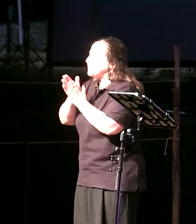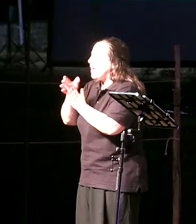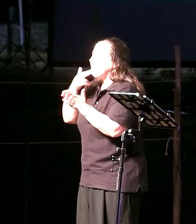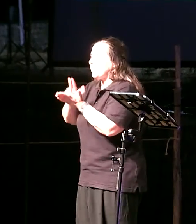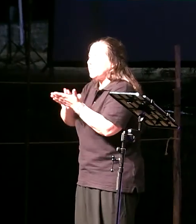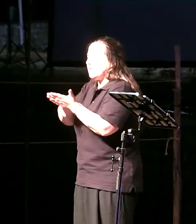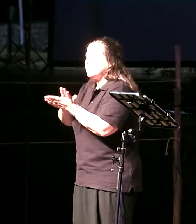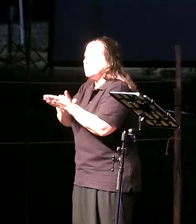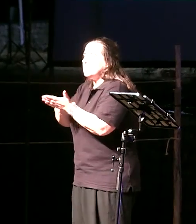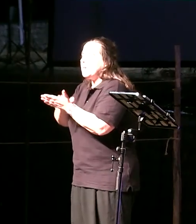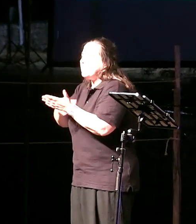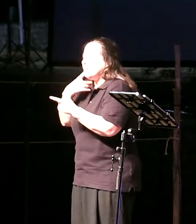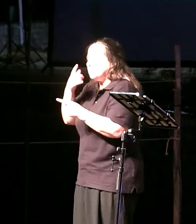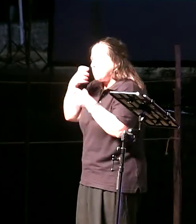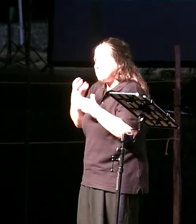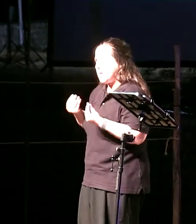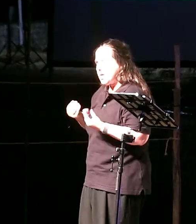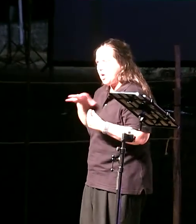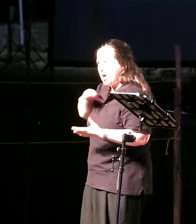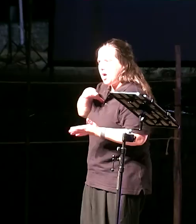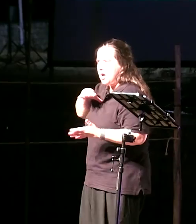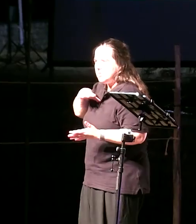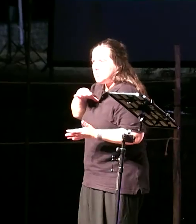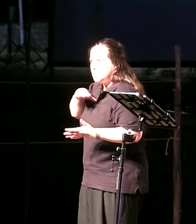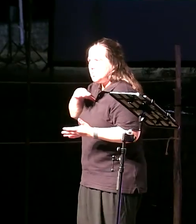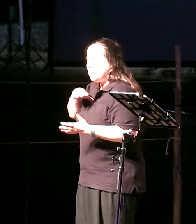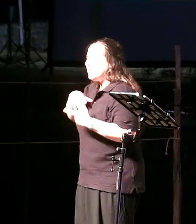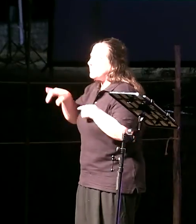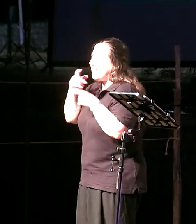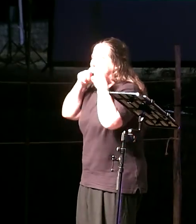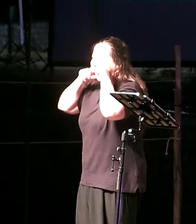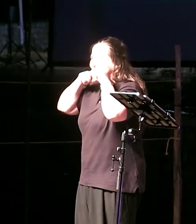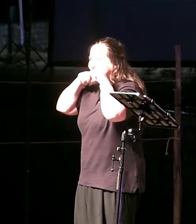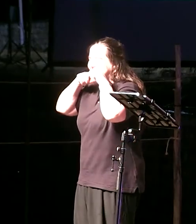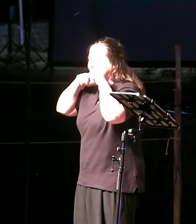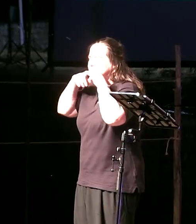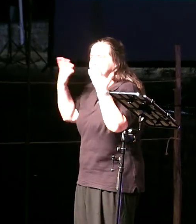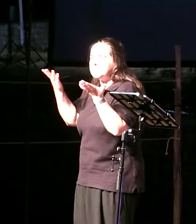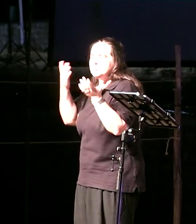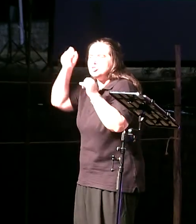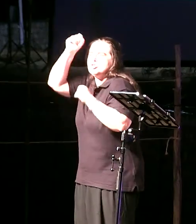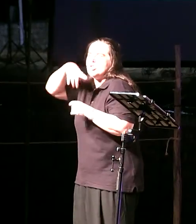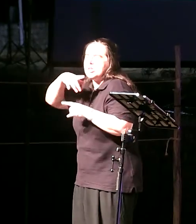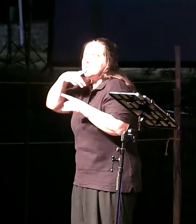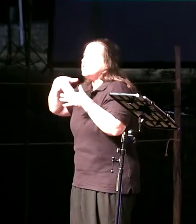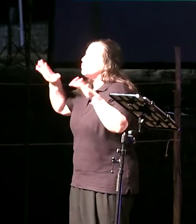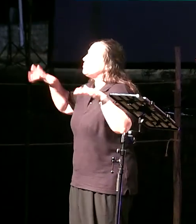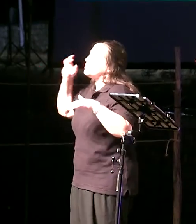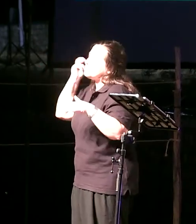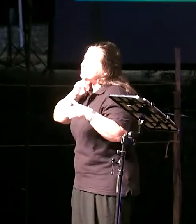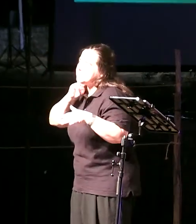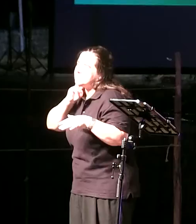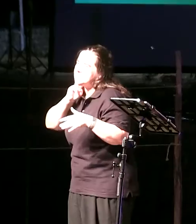medo e personagens associadas ao horror que o caso também dos Vampi e os vampiros são baseados na história dos morcegos